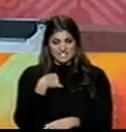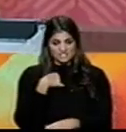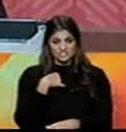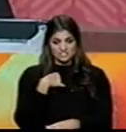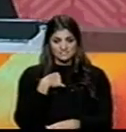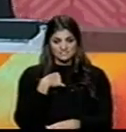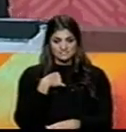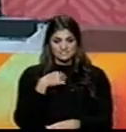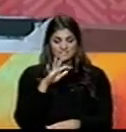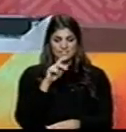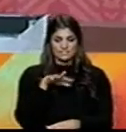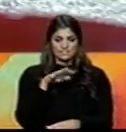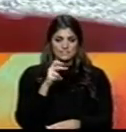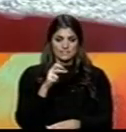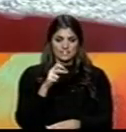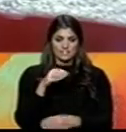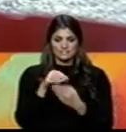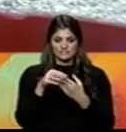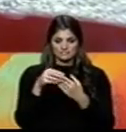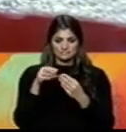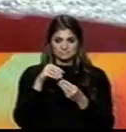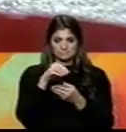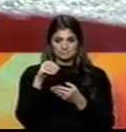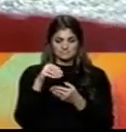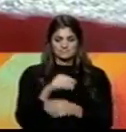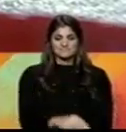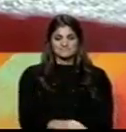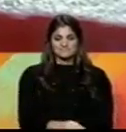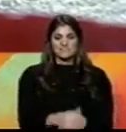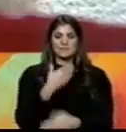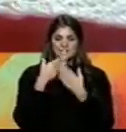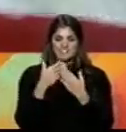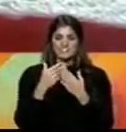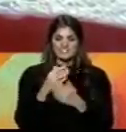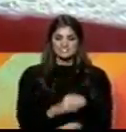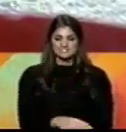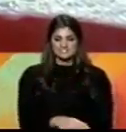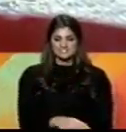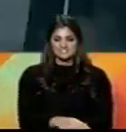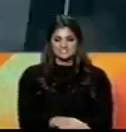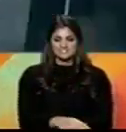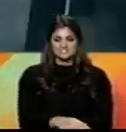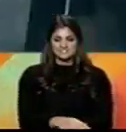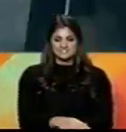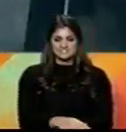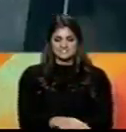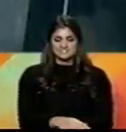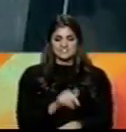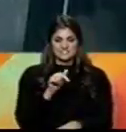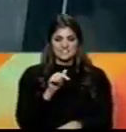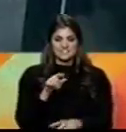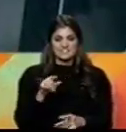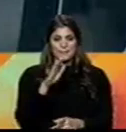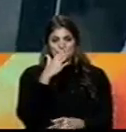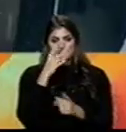verdade. Mais farinha nos dedinhos. Dê cá as pontinhas dos dedos. Obrigado, doutora. Sempre a considerá-la. Faço aqui uma espécie de